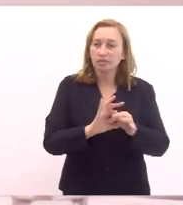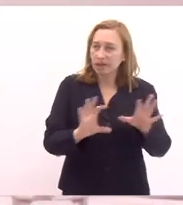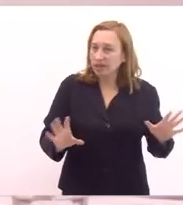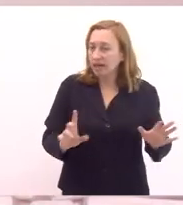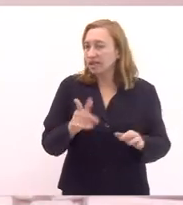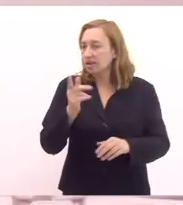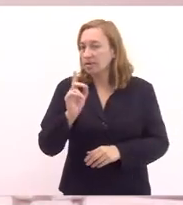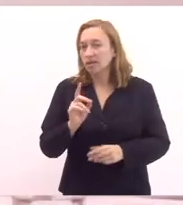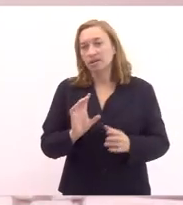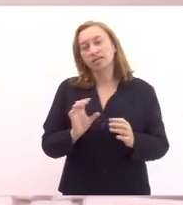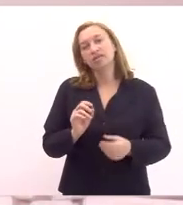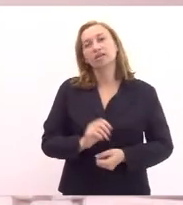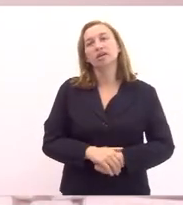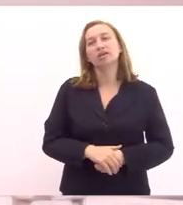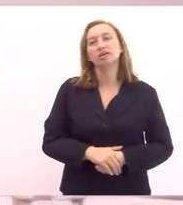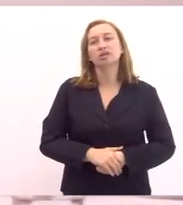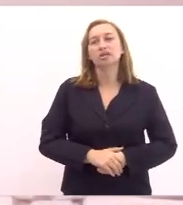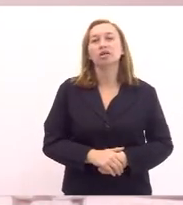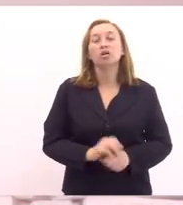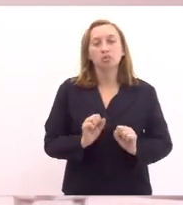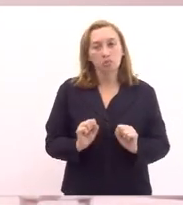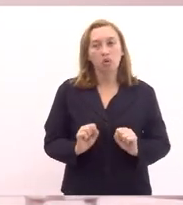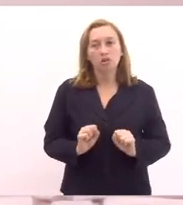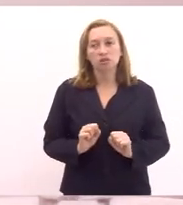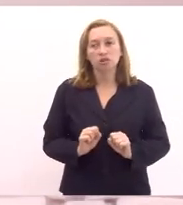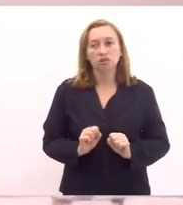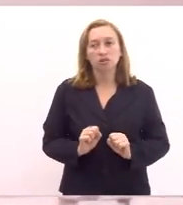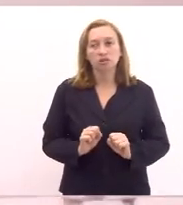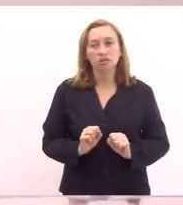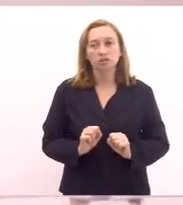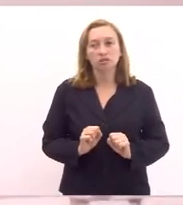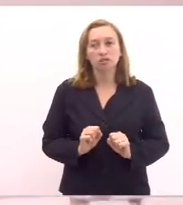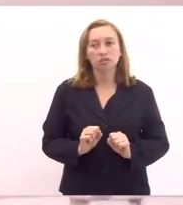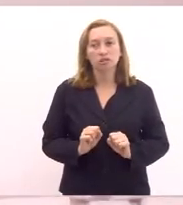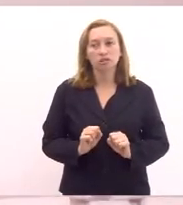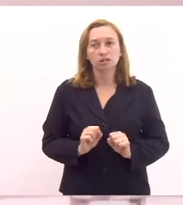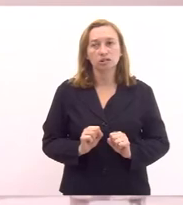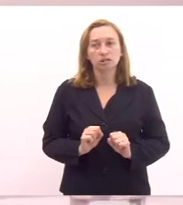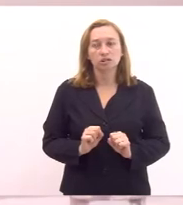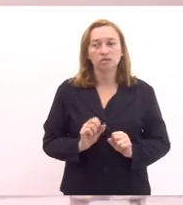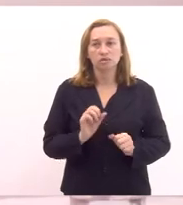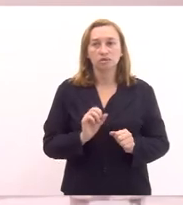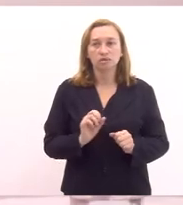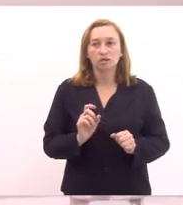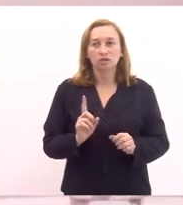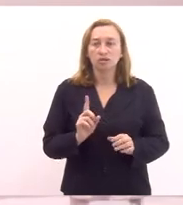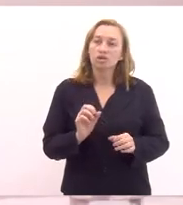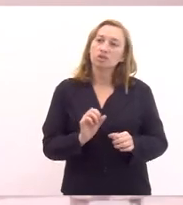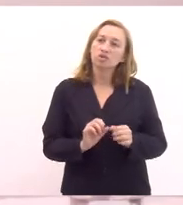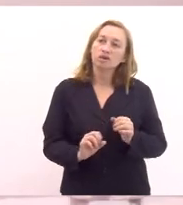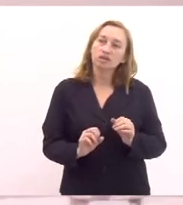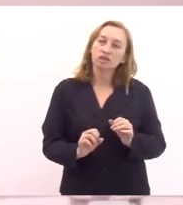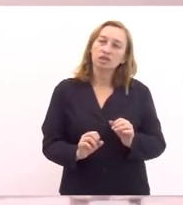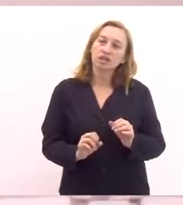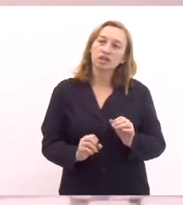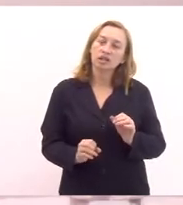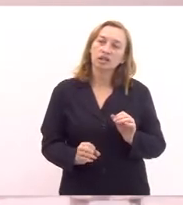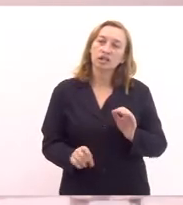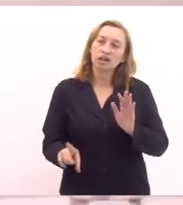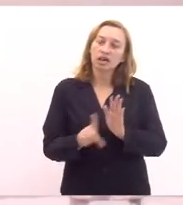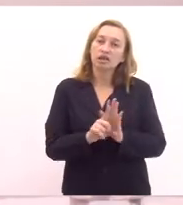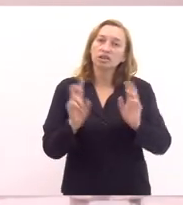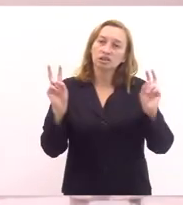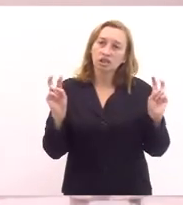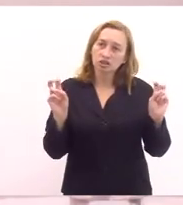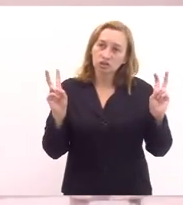cátedra de chester recheado Então pode não ser redundante fazer leis de questões que já